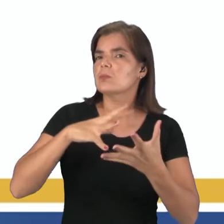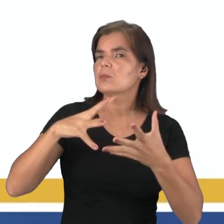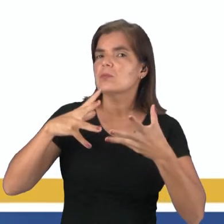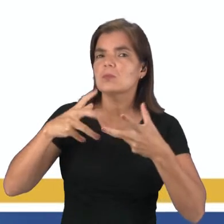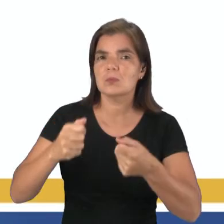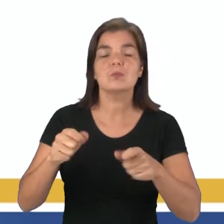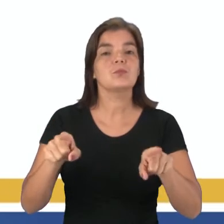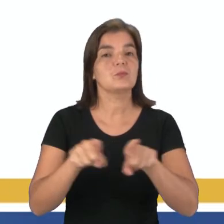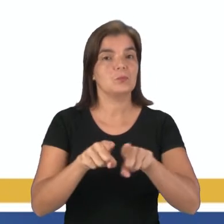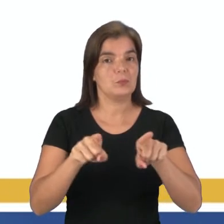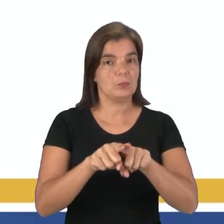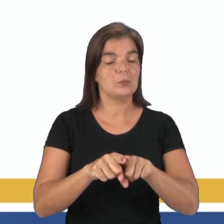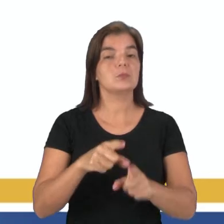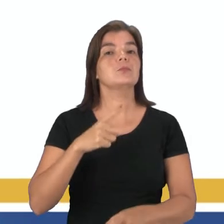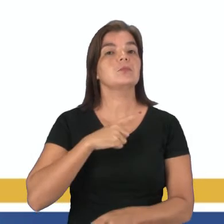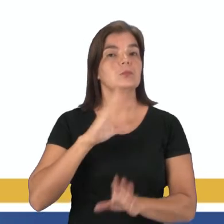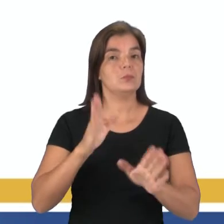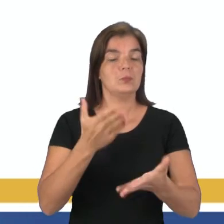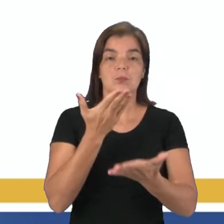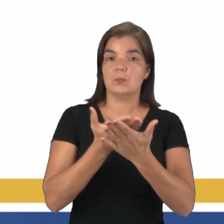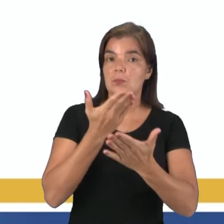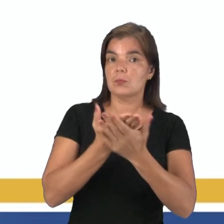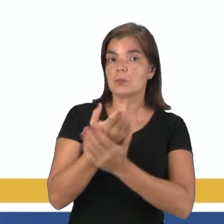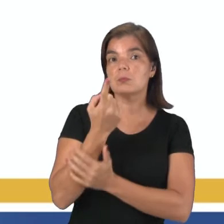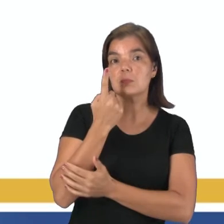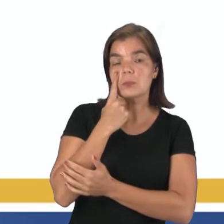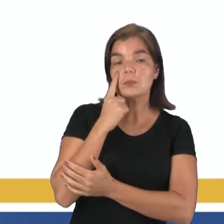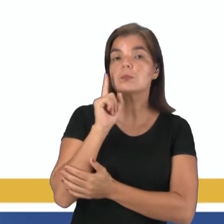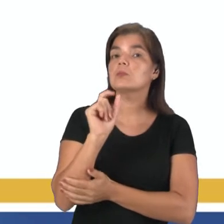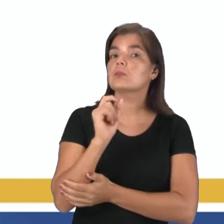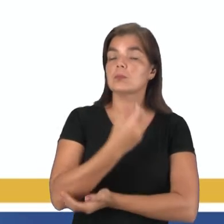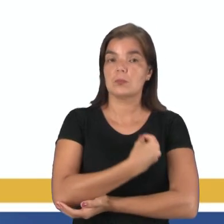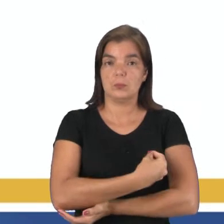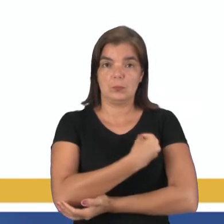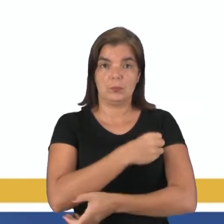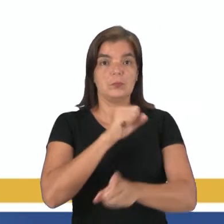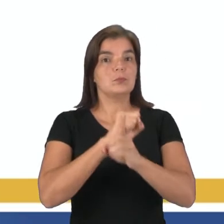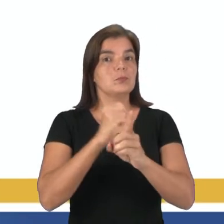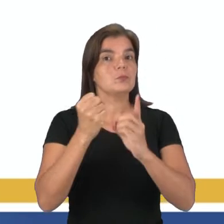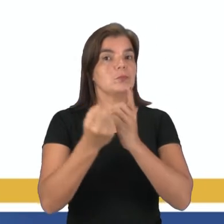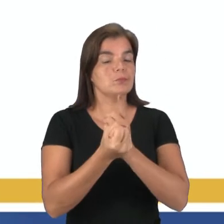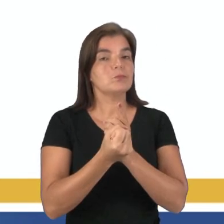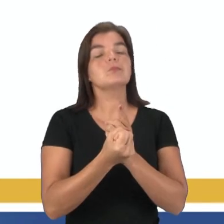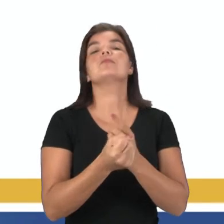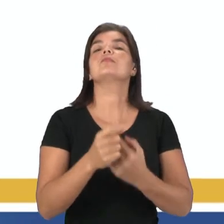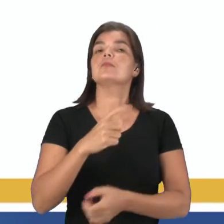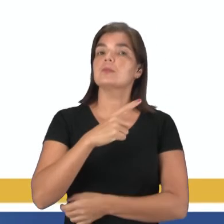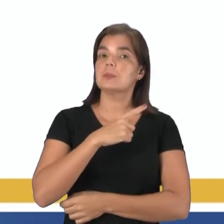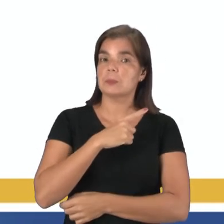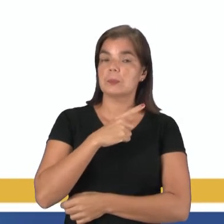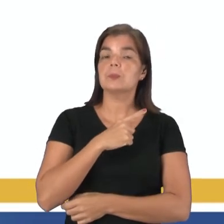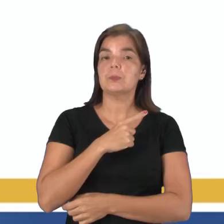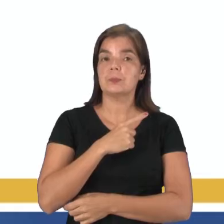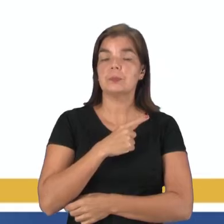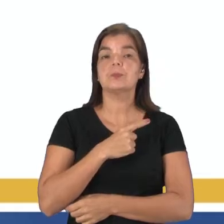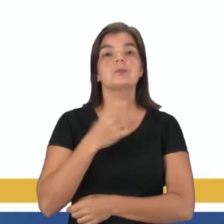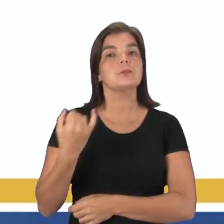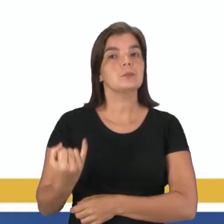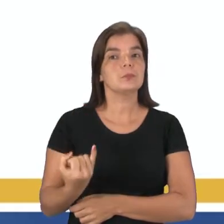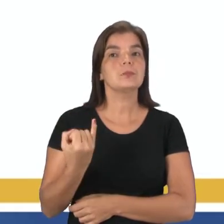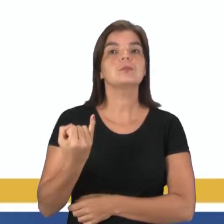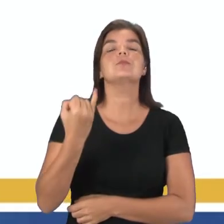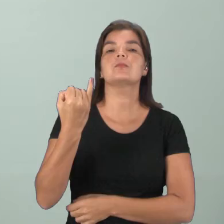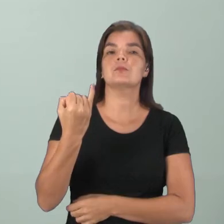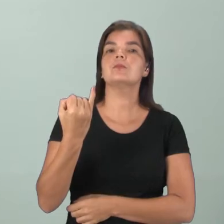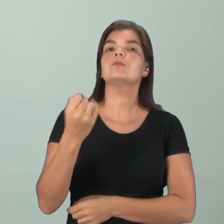que engloba diversos aspectos que a gente estudou e viu, ela está presente na nossa sociedade. Então, ela tem